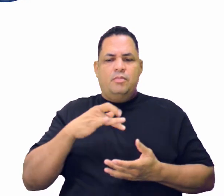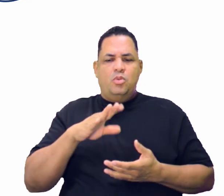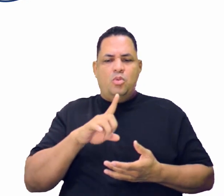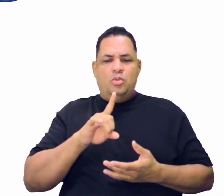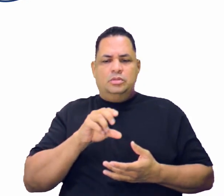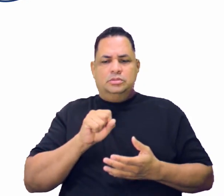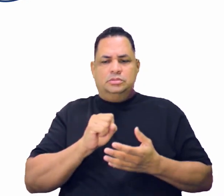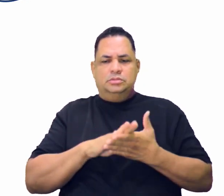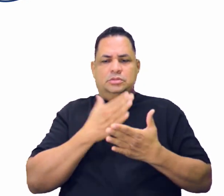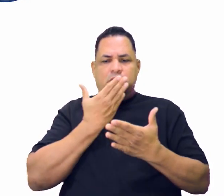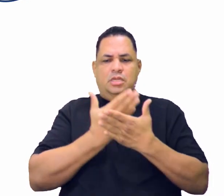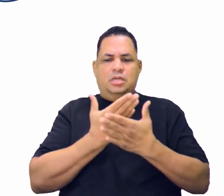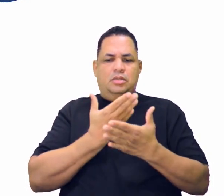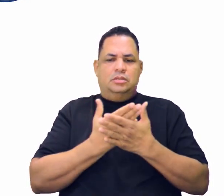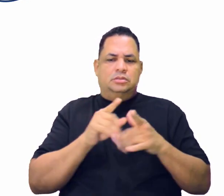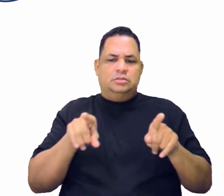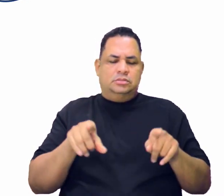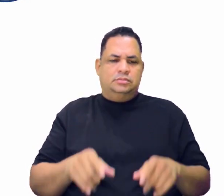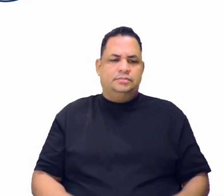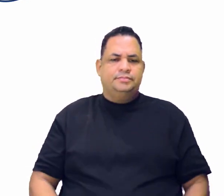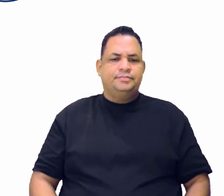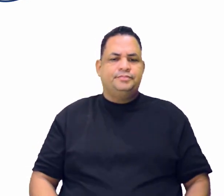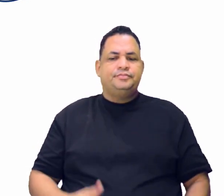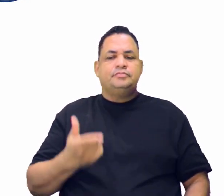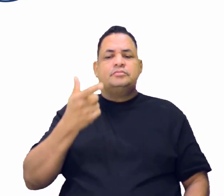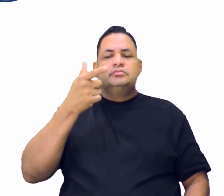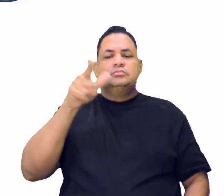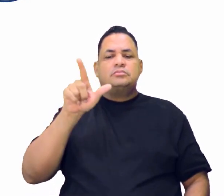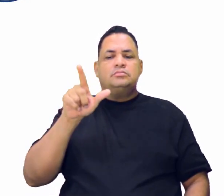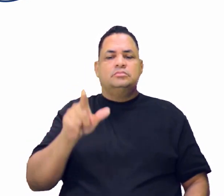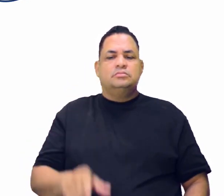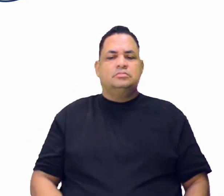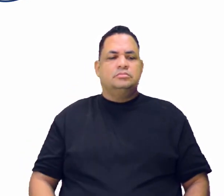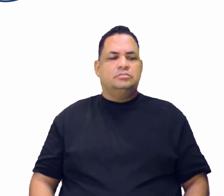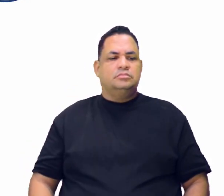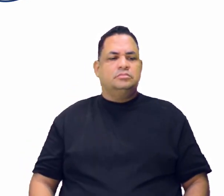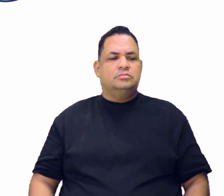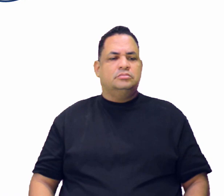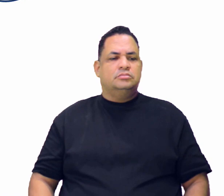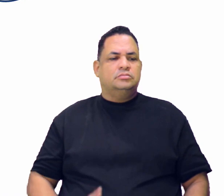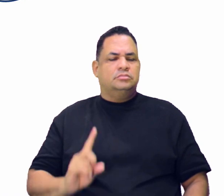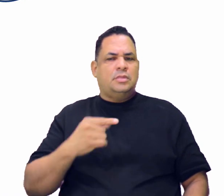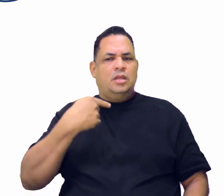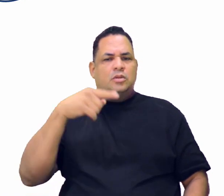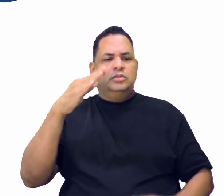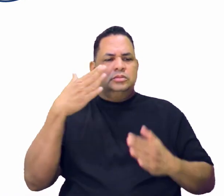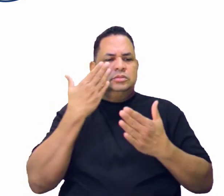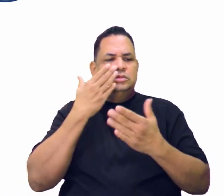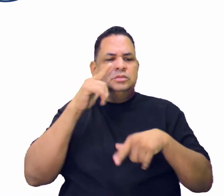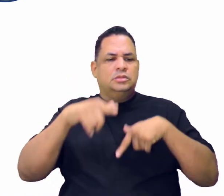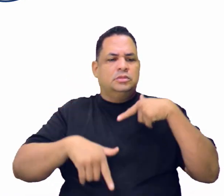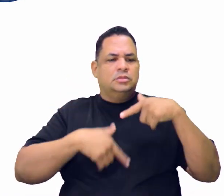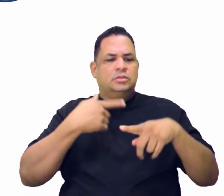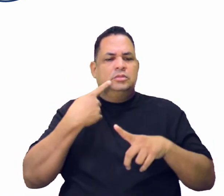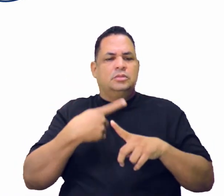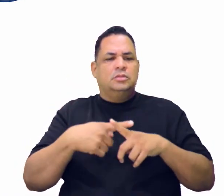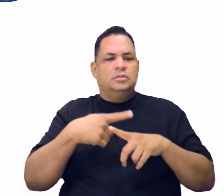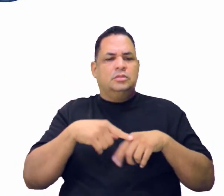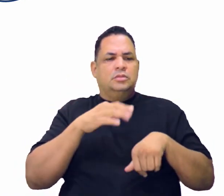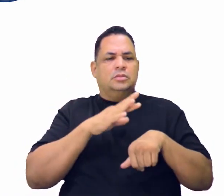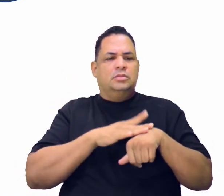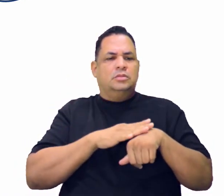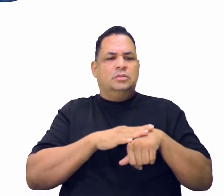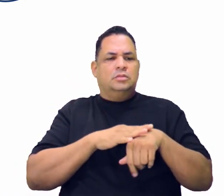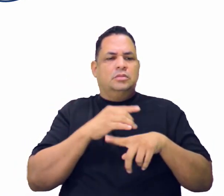estamos em aula. Mais outra aqui, ó, não fui ao trabalho porque estava doente. Olha só,